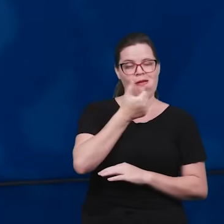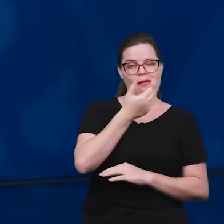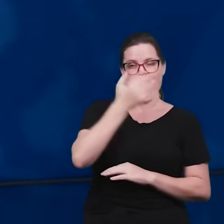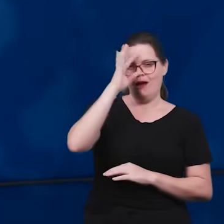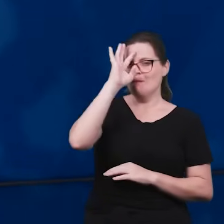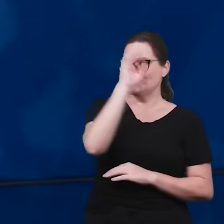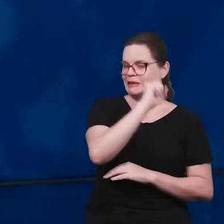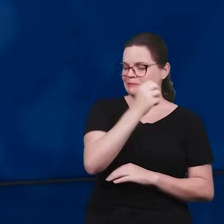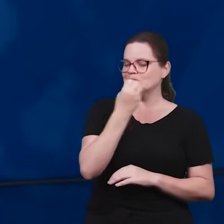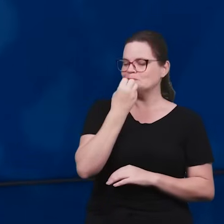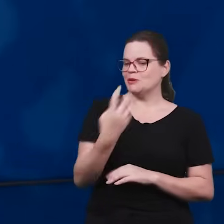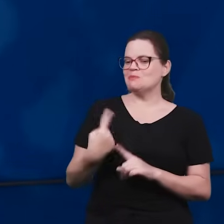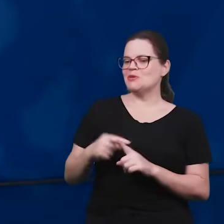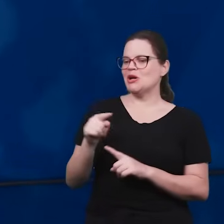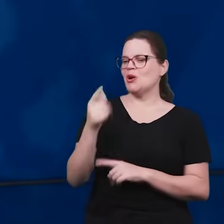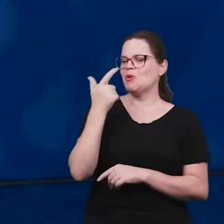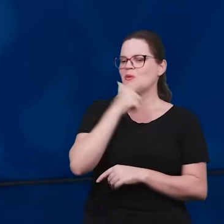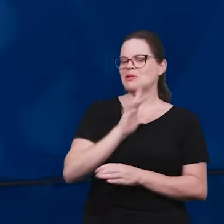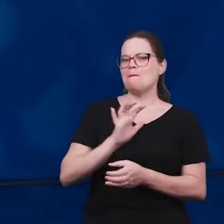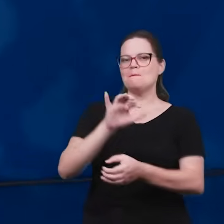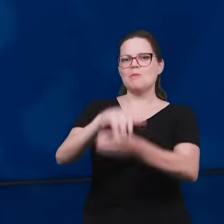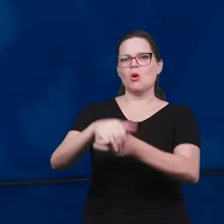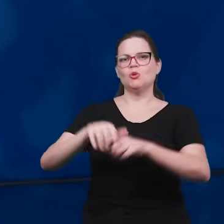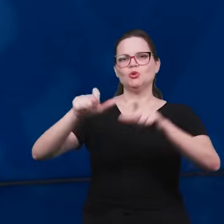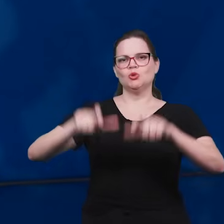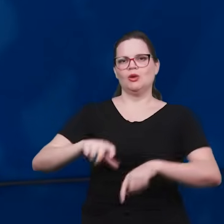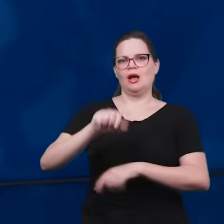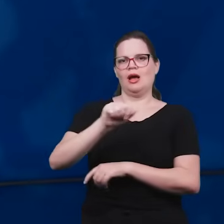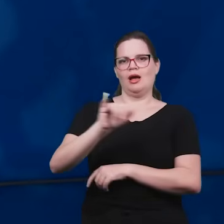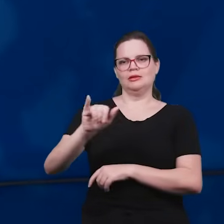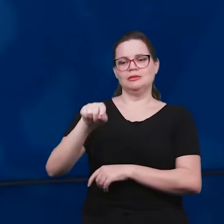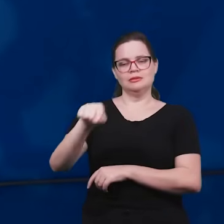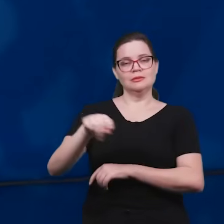naquela batalha pela conquista daquela cidade de Ai.